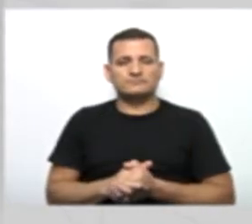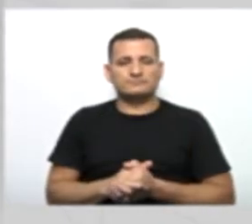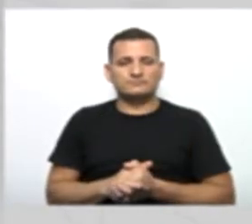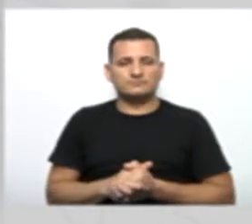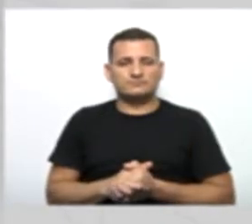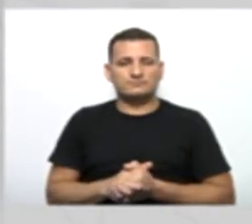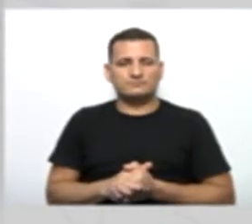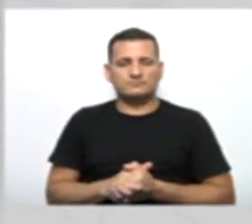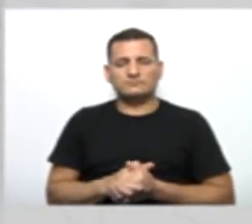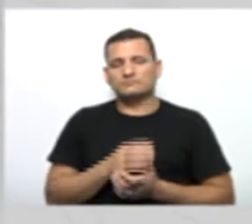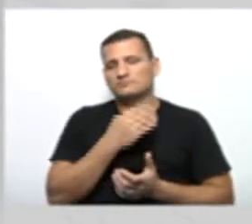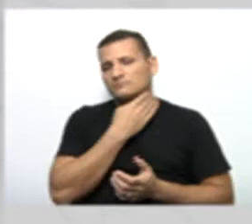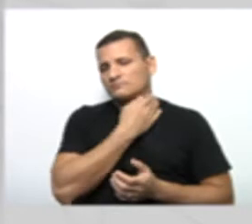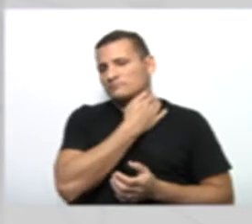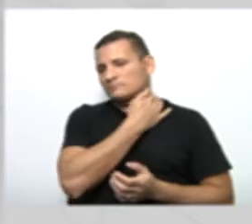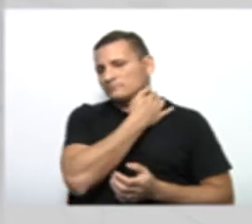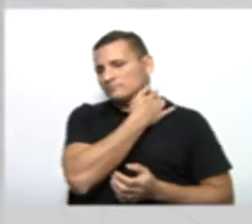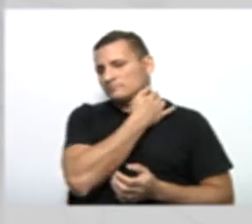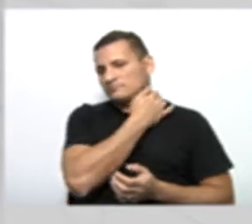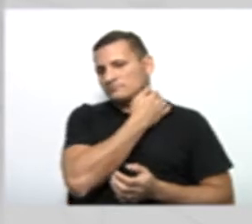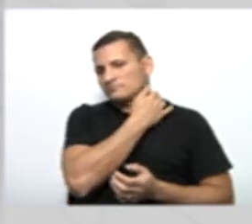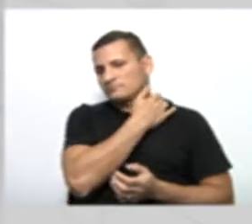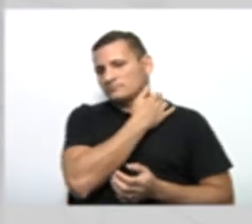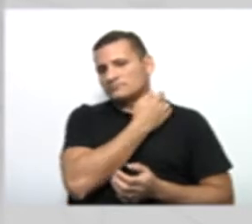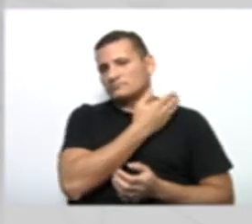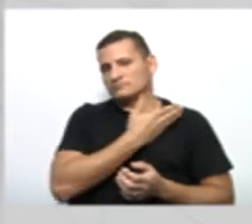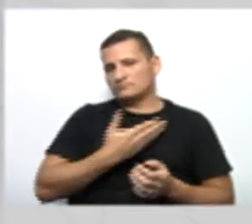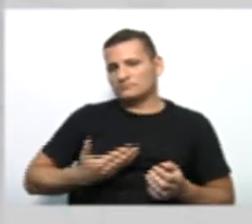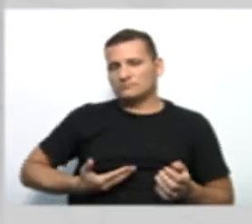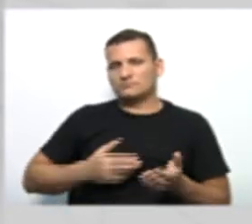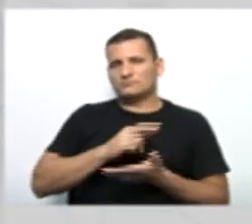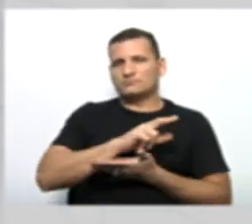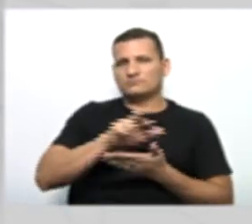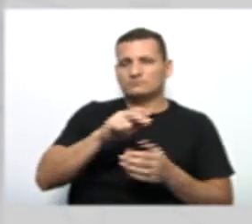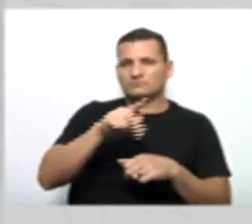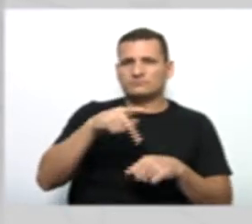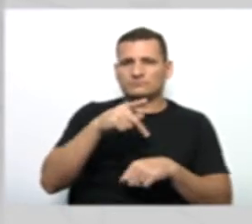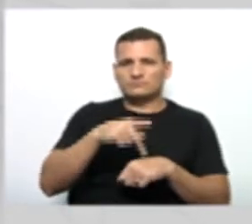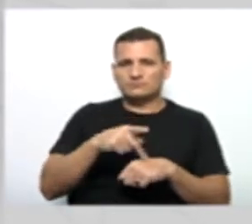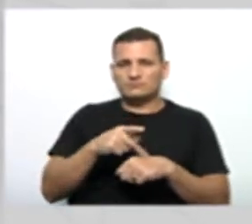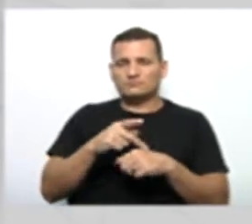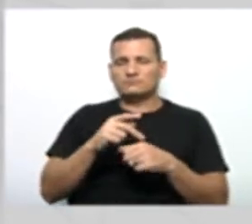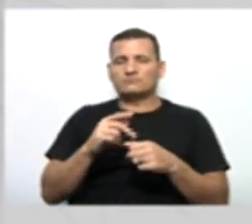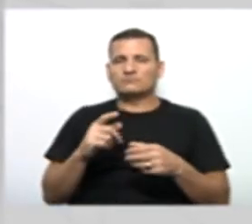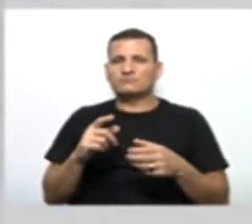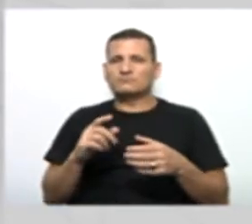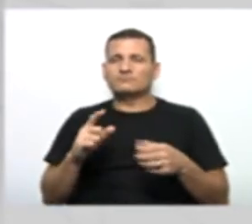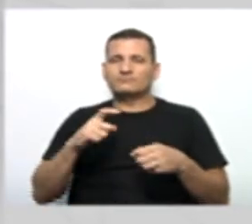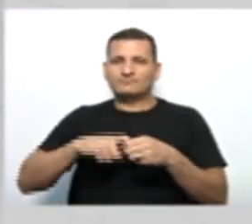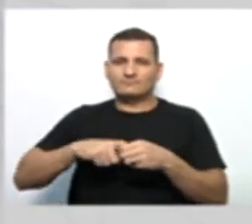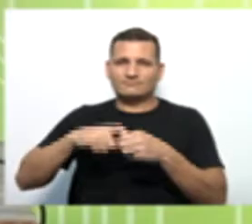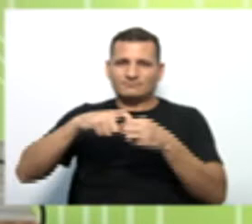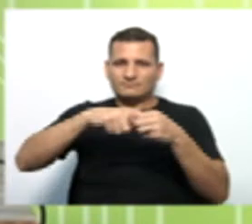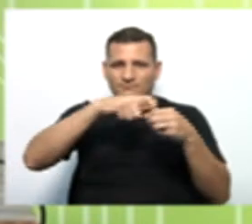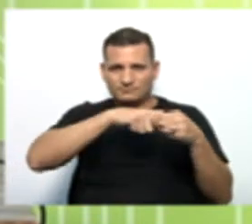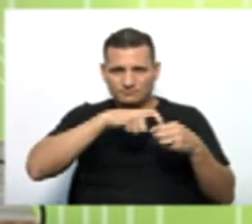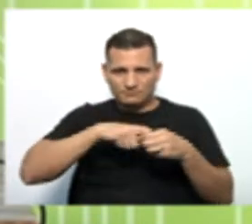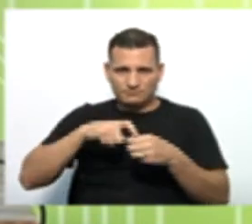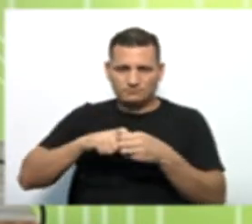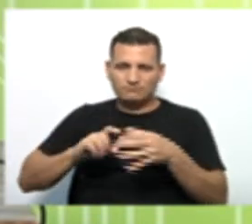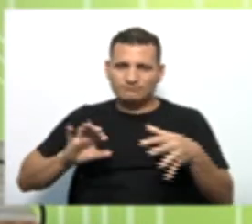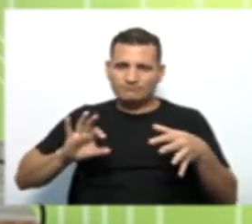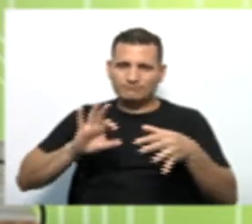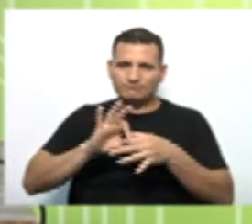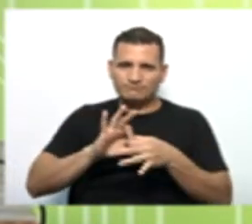Isso fez com que os governos de vários países se juntassem para tentar conter essa degradação. Por